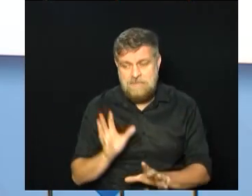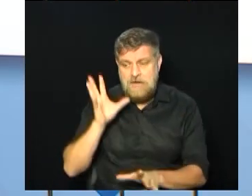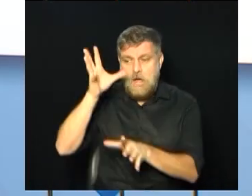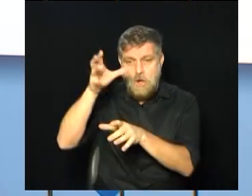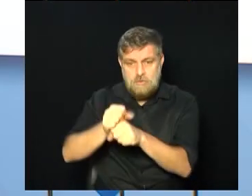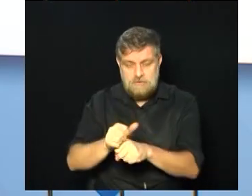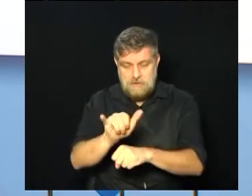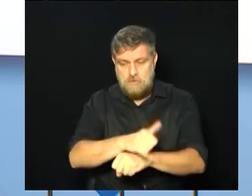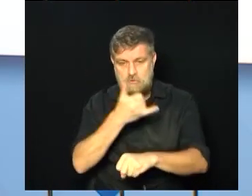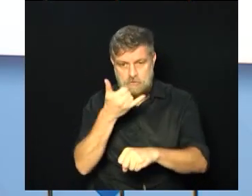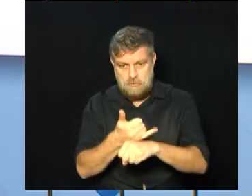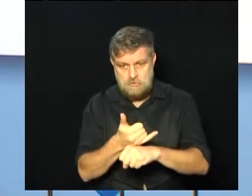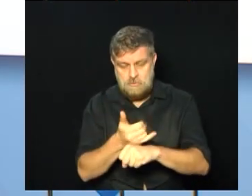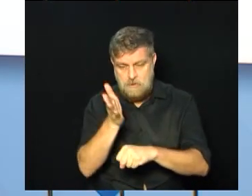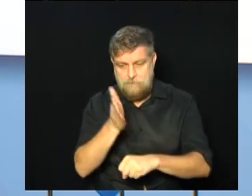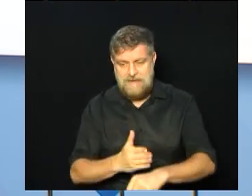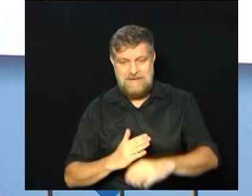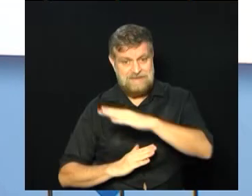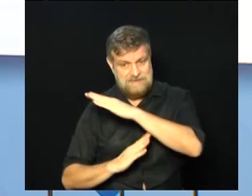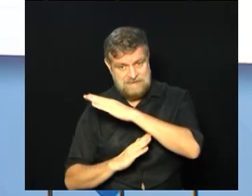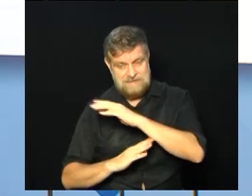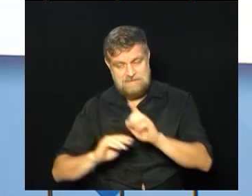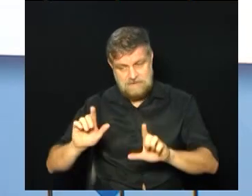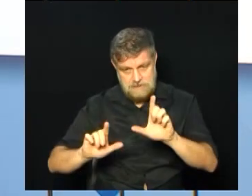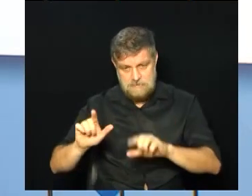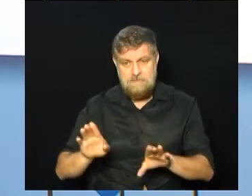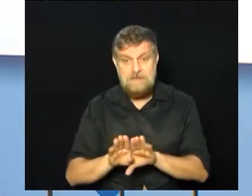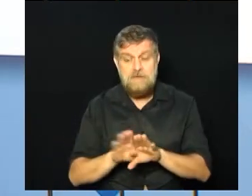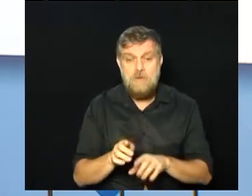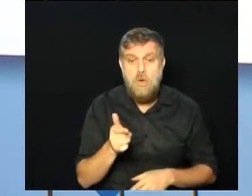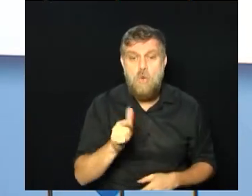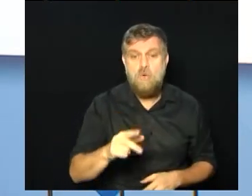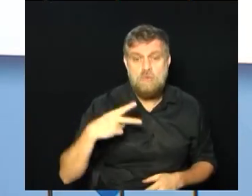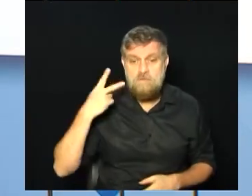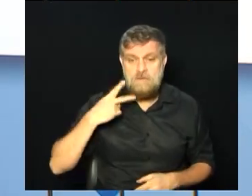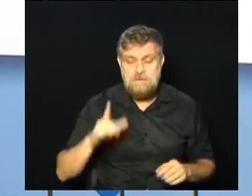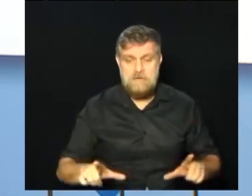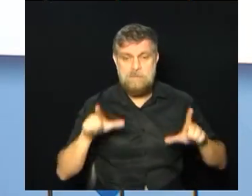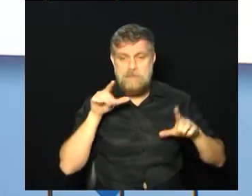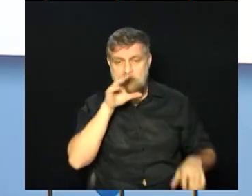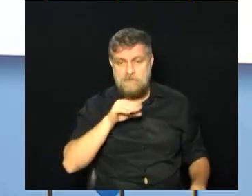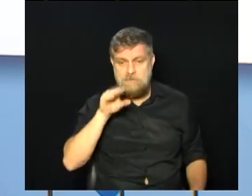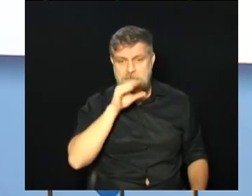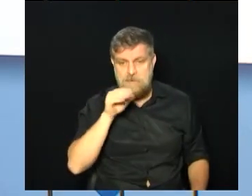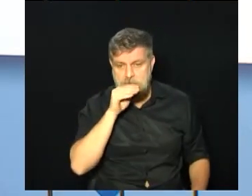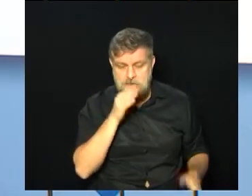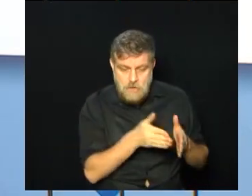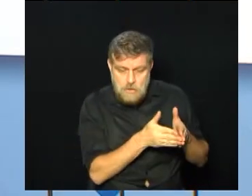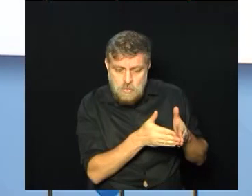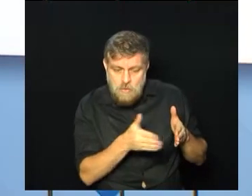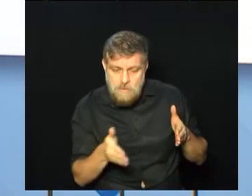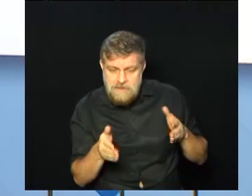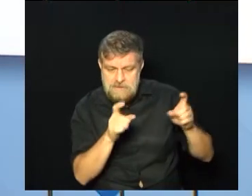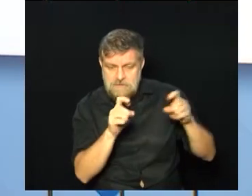no youtube.com/TV Câmara Campinas. E um outro também vereador que usou a tribuna durante o pequeno expediente